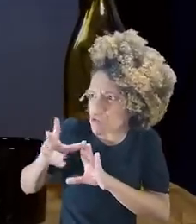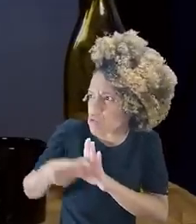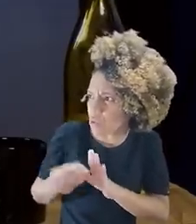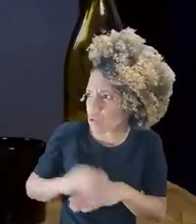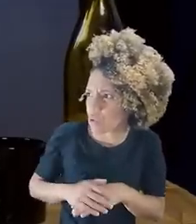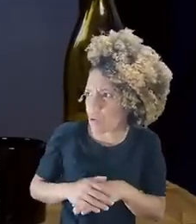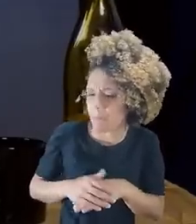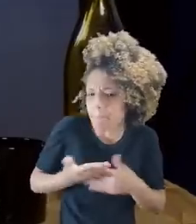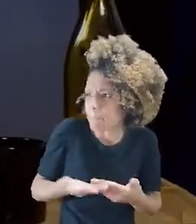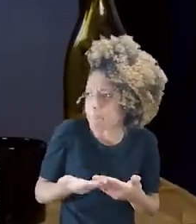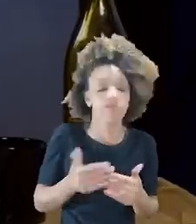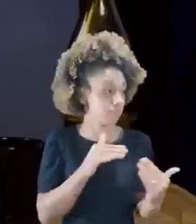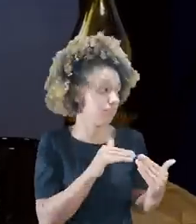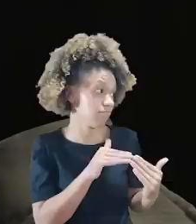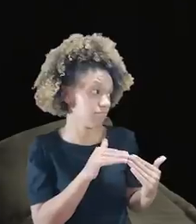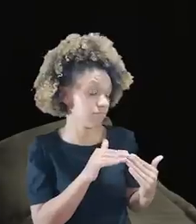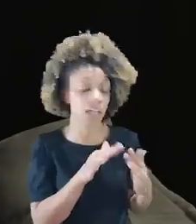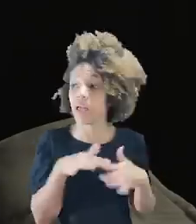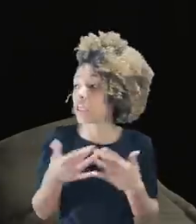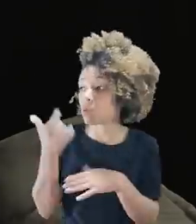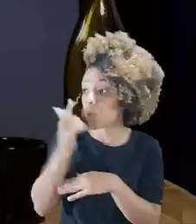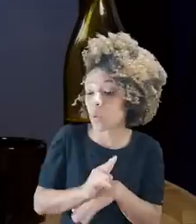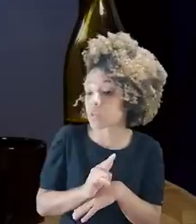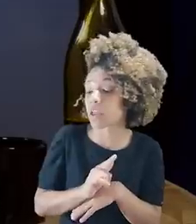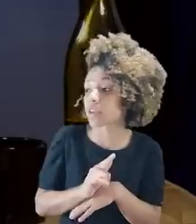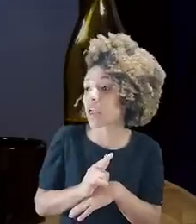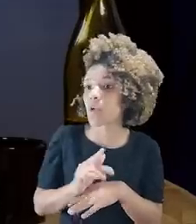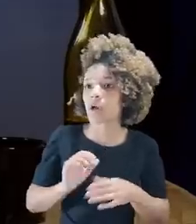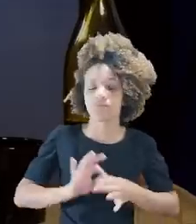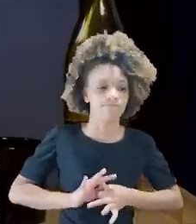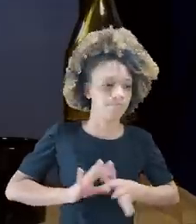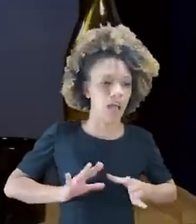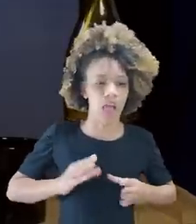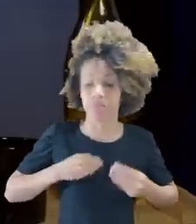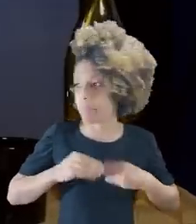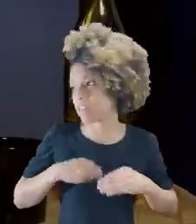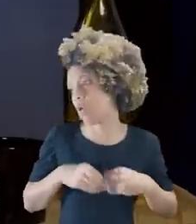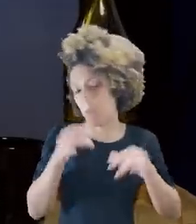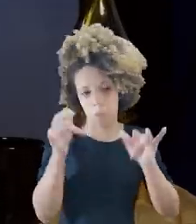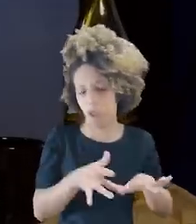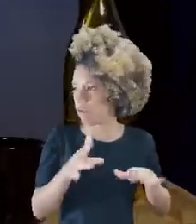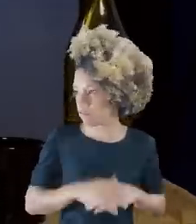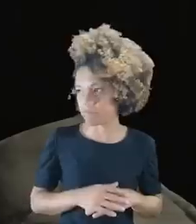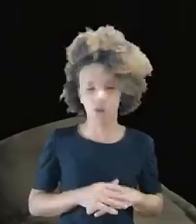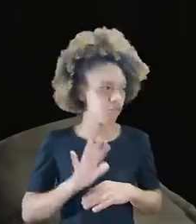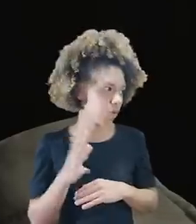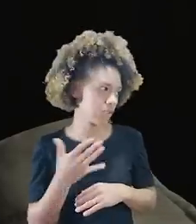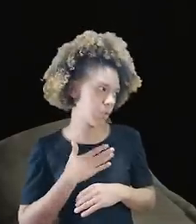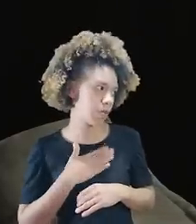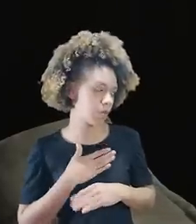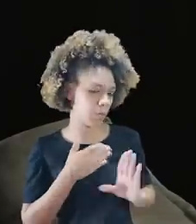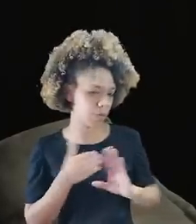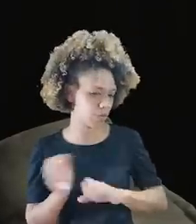dependendo disso tudo para que para tudo Concordo concordo E aí a gente não consegue sair aí quando sai é uma depressão profunda é foi o que aconteceu